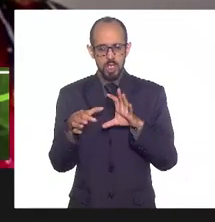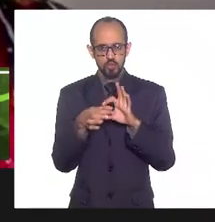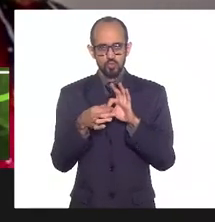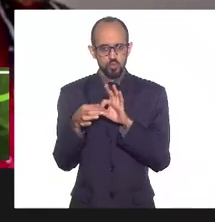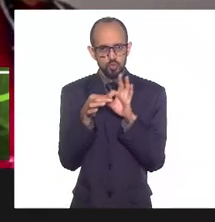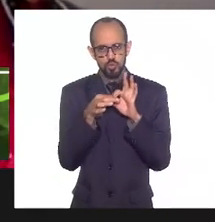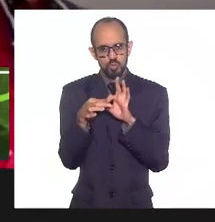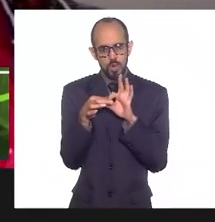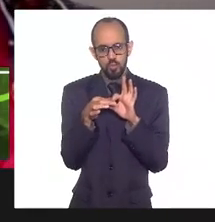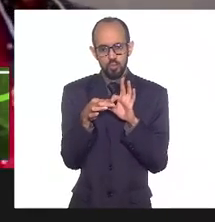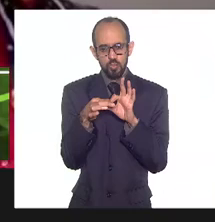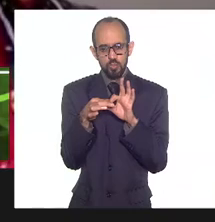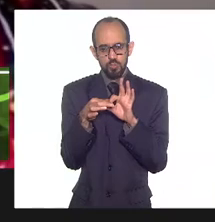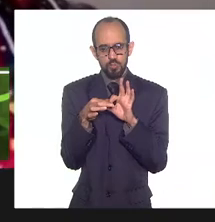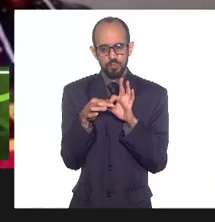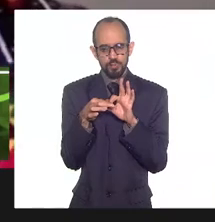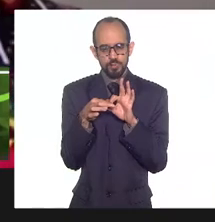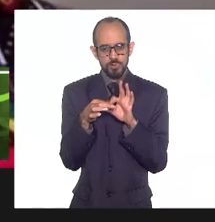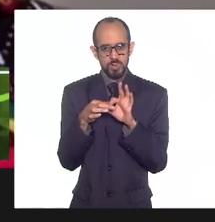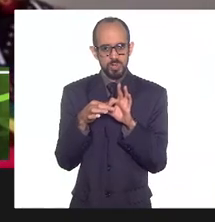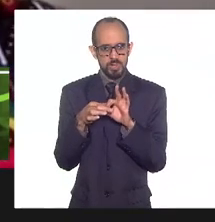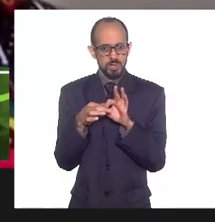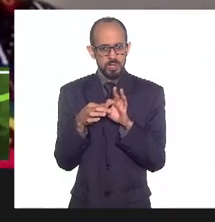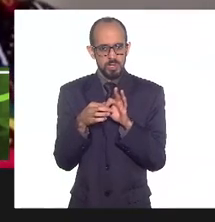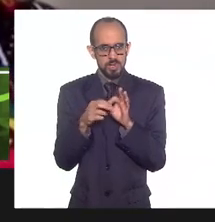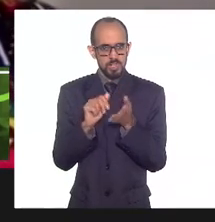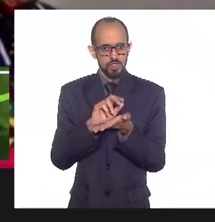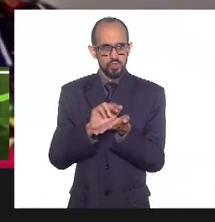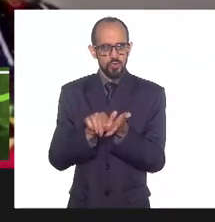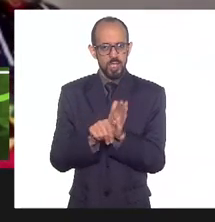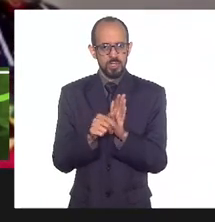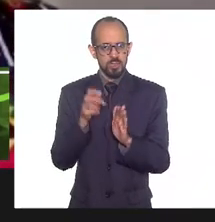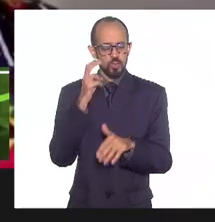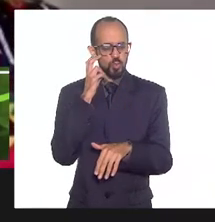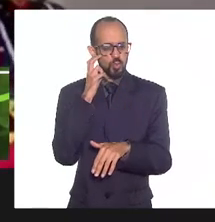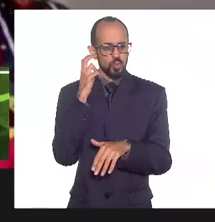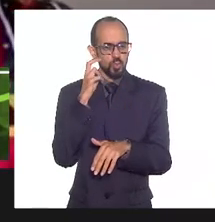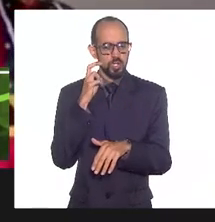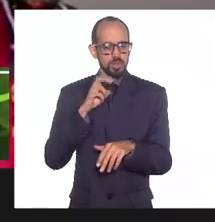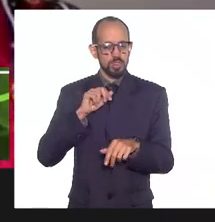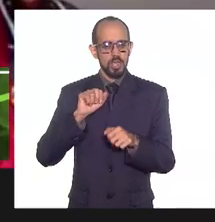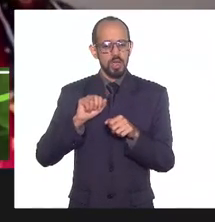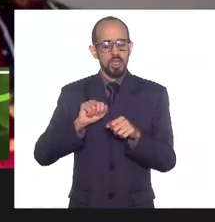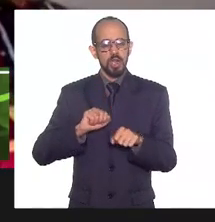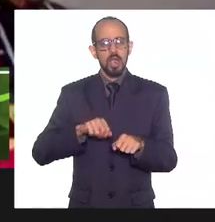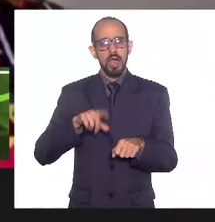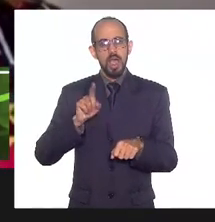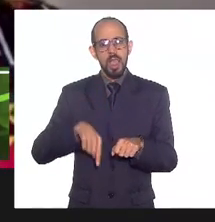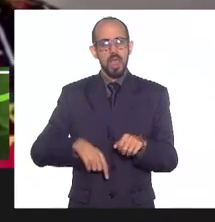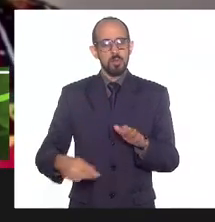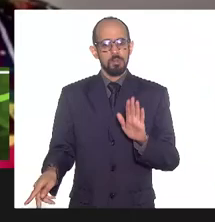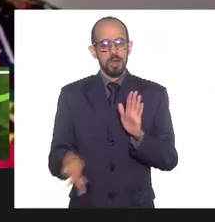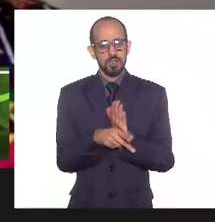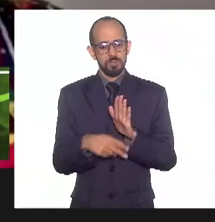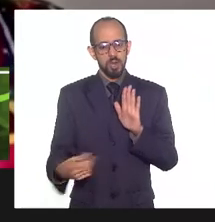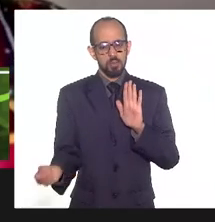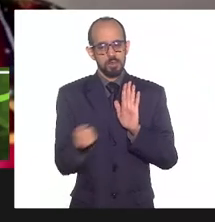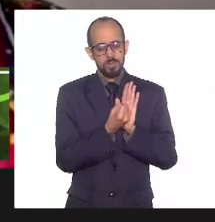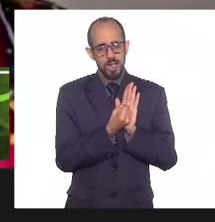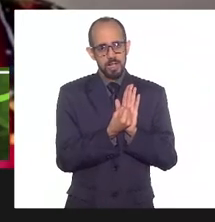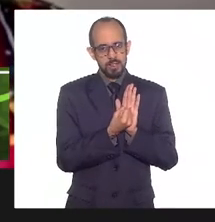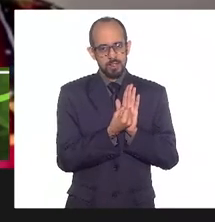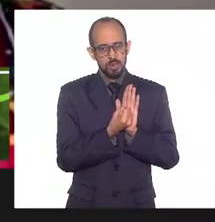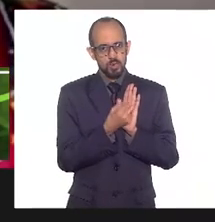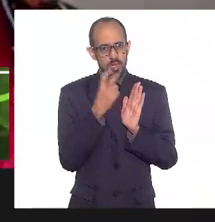o mix das diversas culturas não foi feito necessariamente pelas próprias marcações da produção